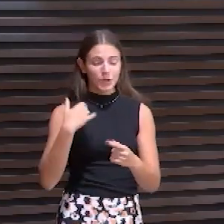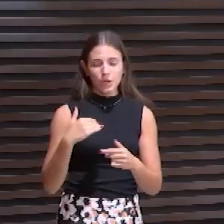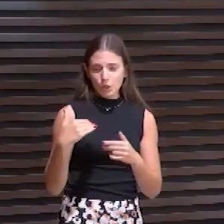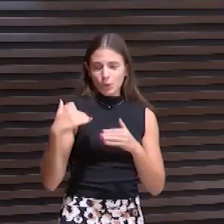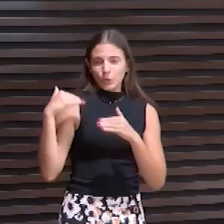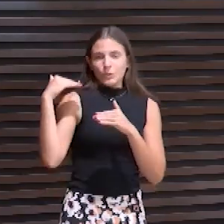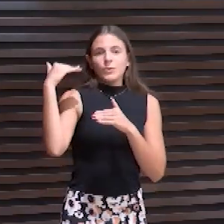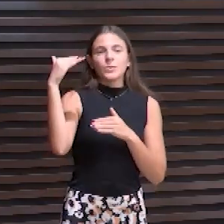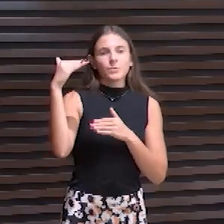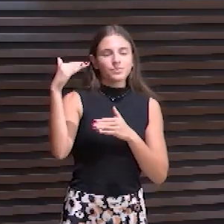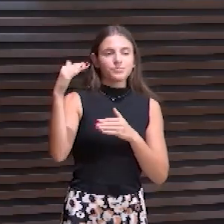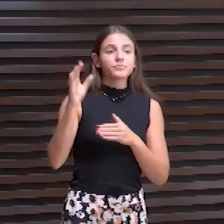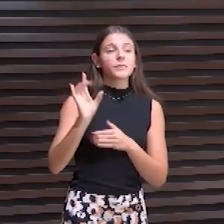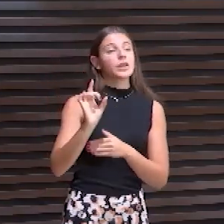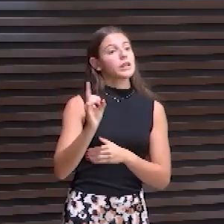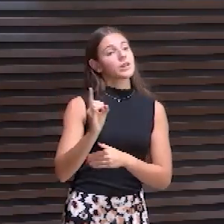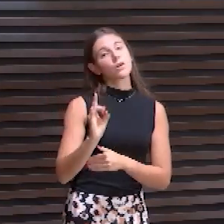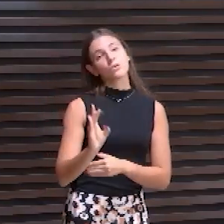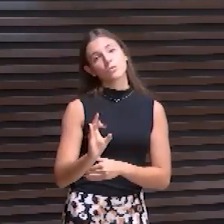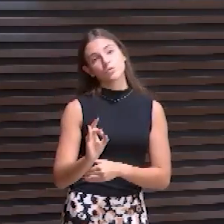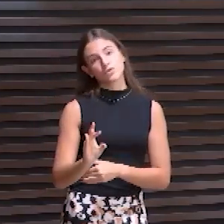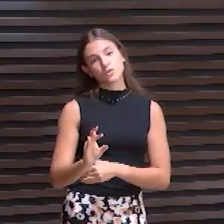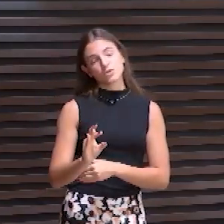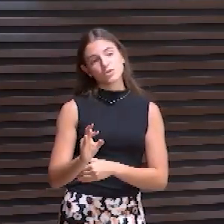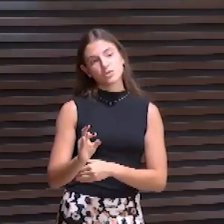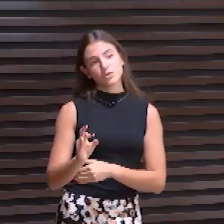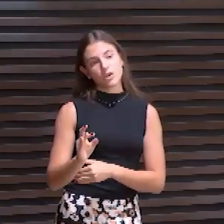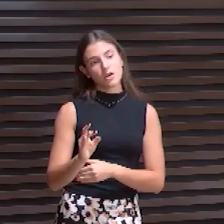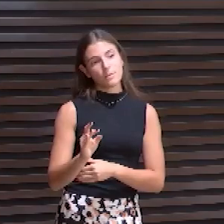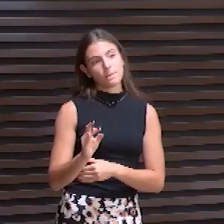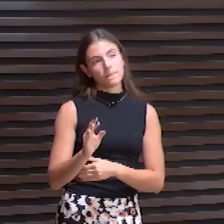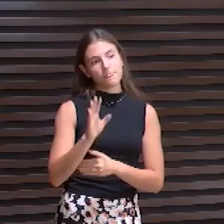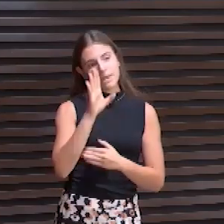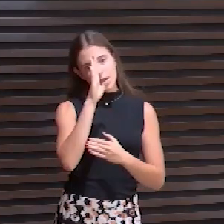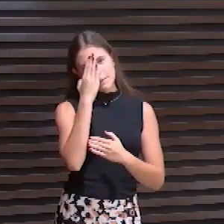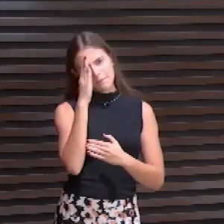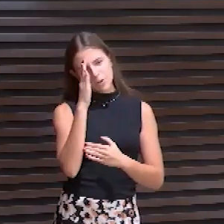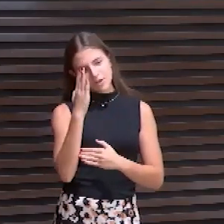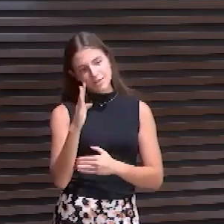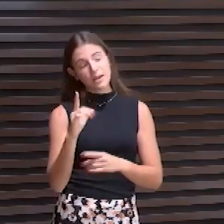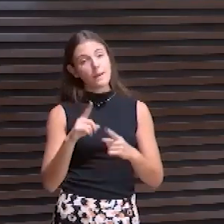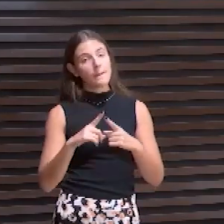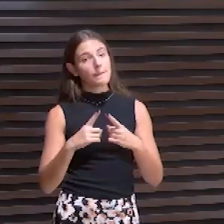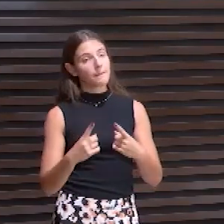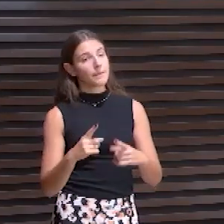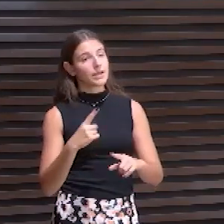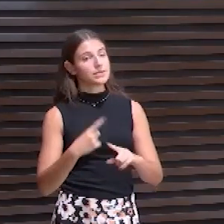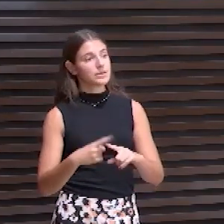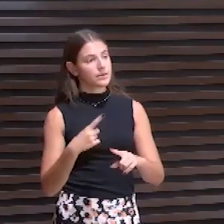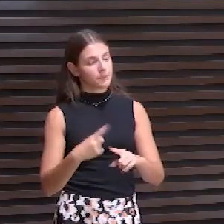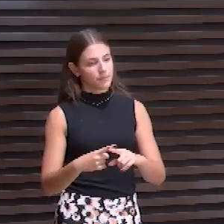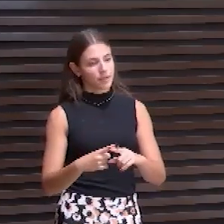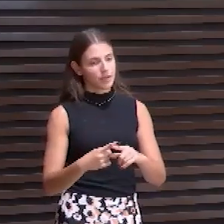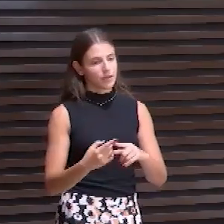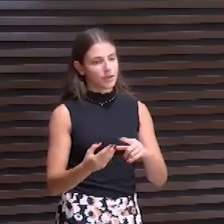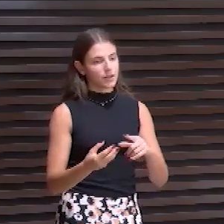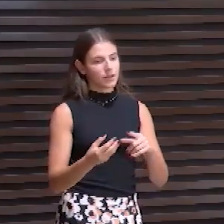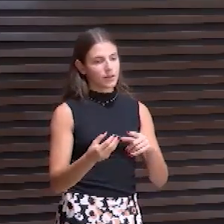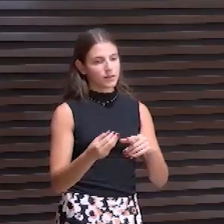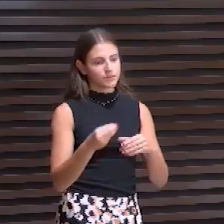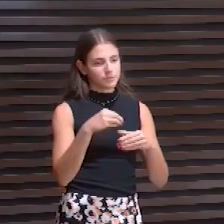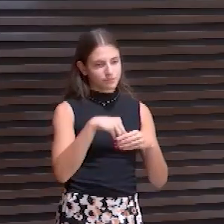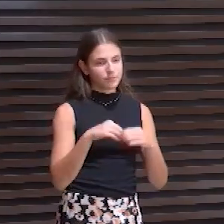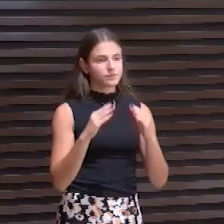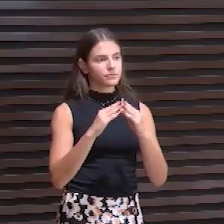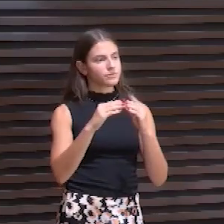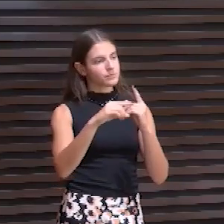no ambiente... Não é só a hipocrisia, o orgulho no ambiente eclesiástico, no ambiente de reunião de igreja. É o orgulho em nossas